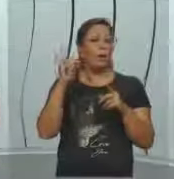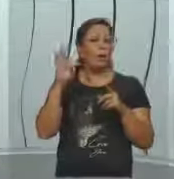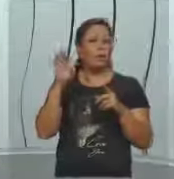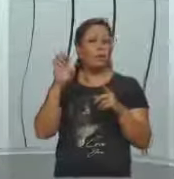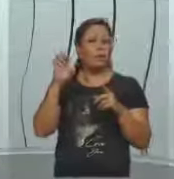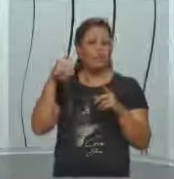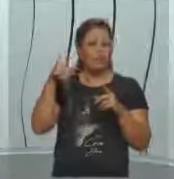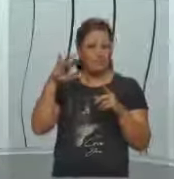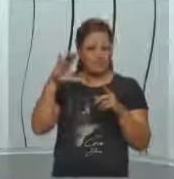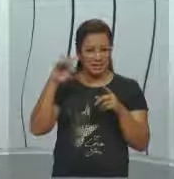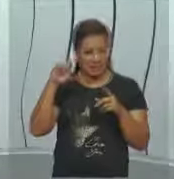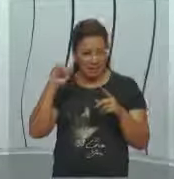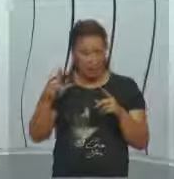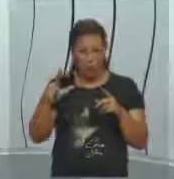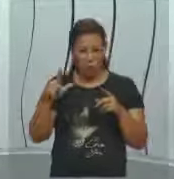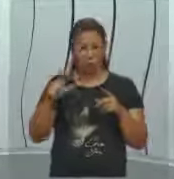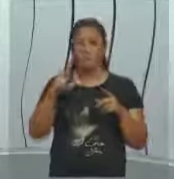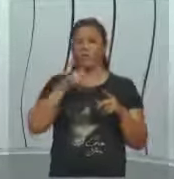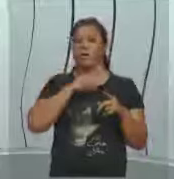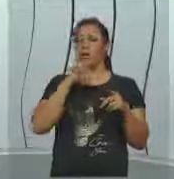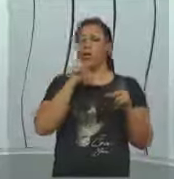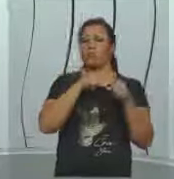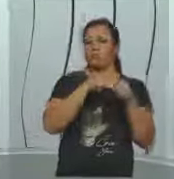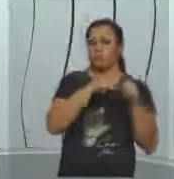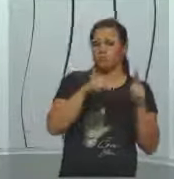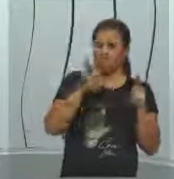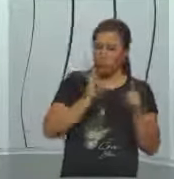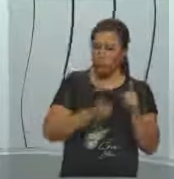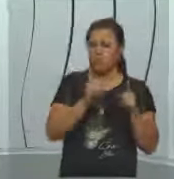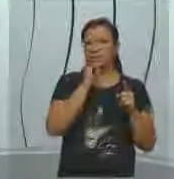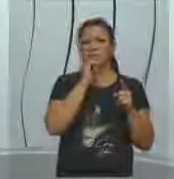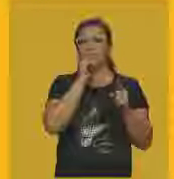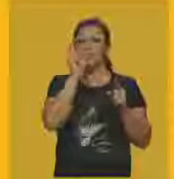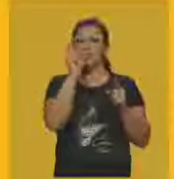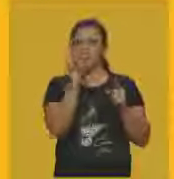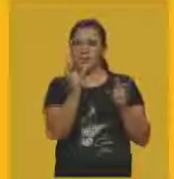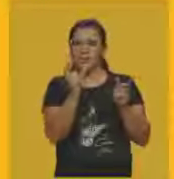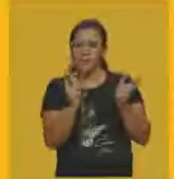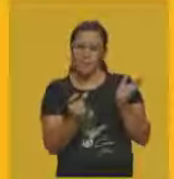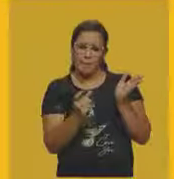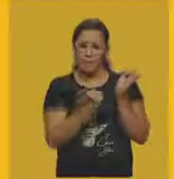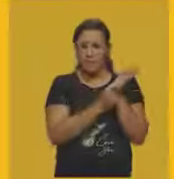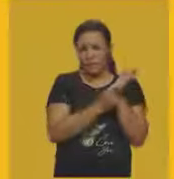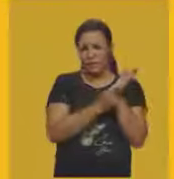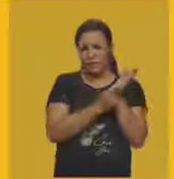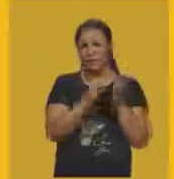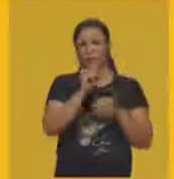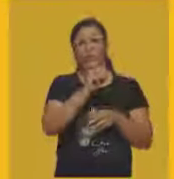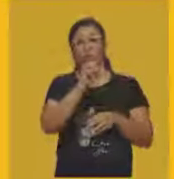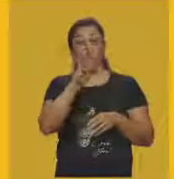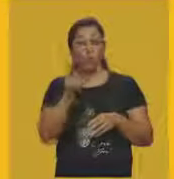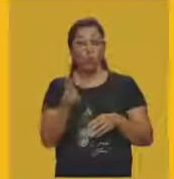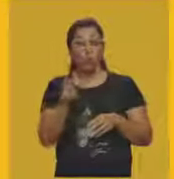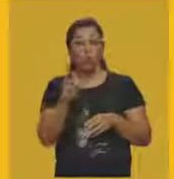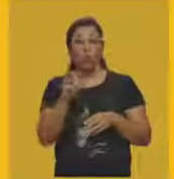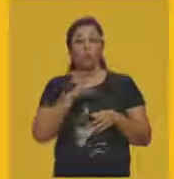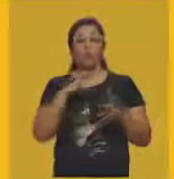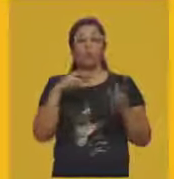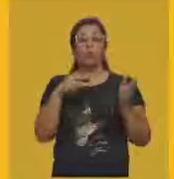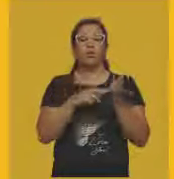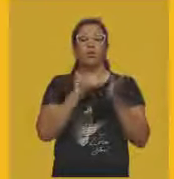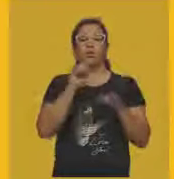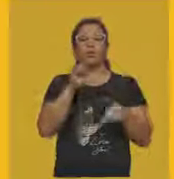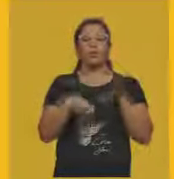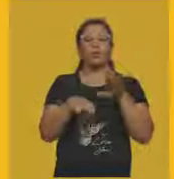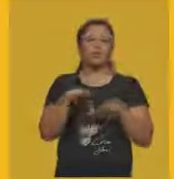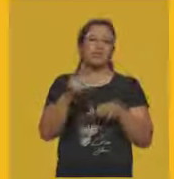fonte, ela pode ser contínua, que é o caso de uma pilha, de uma bateria, ou pode ser uma fonte